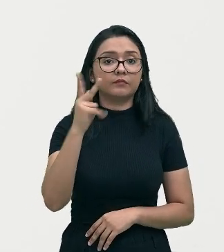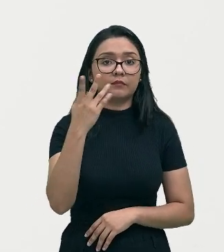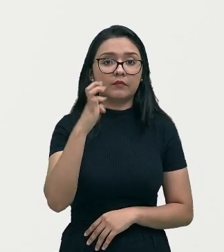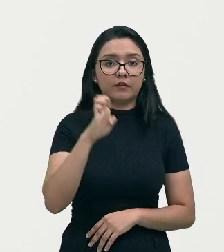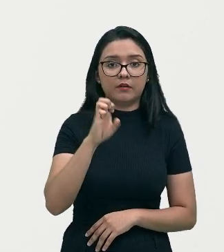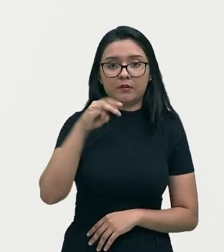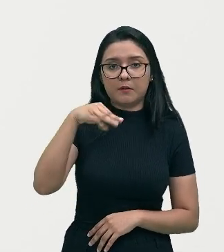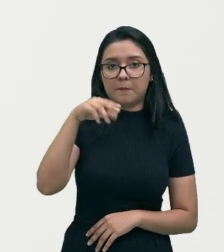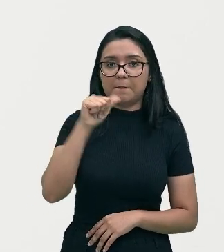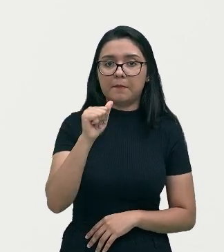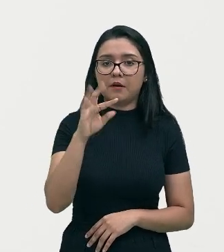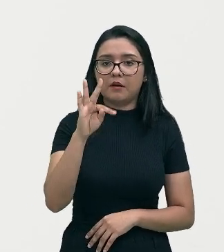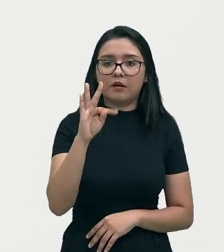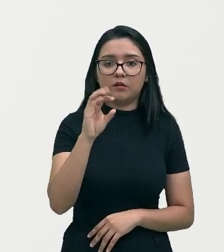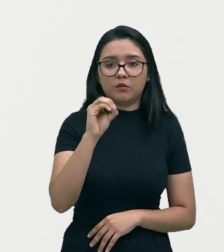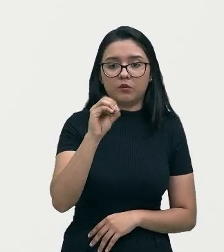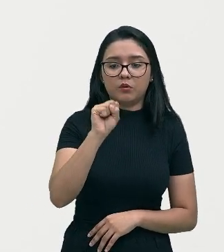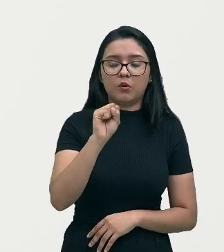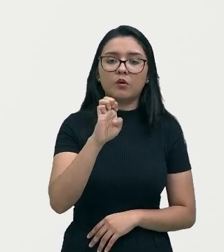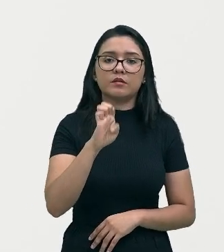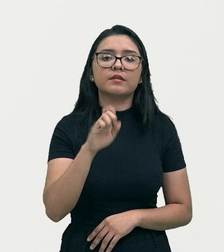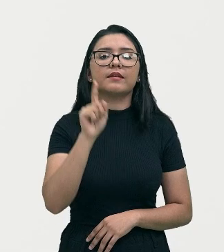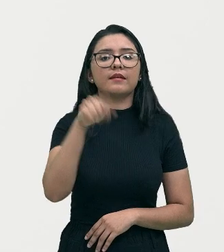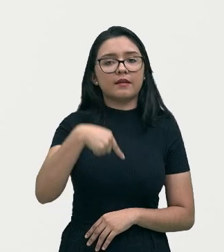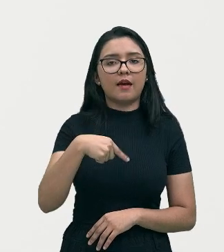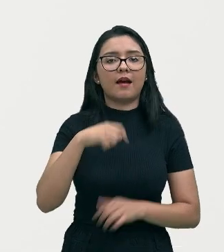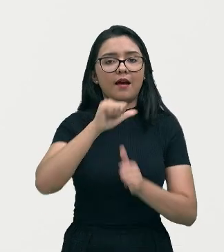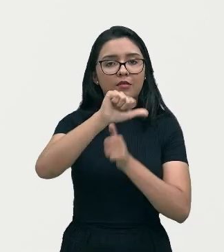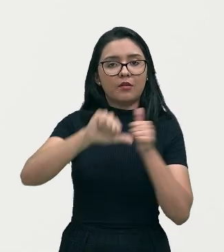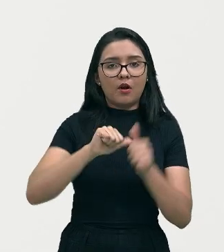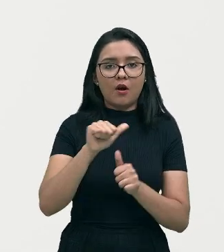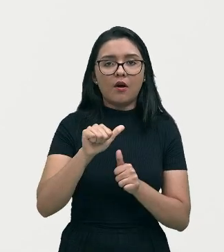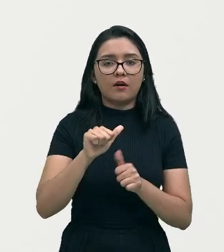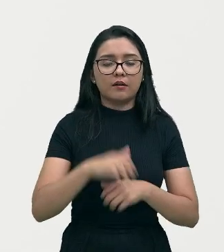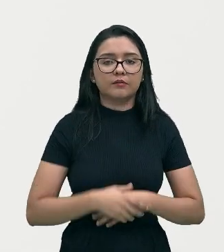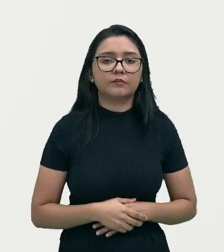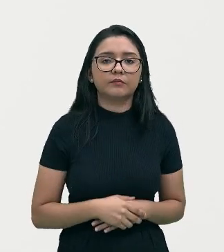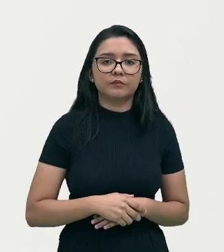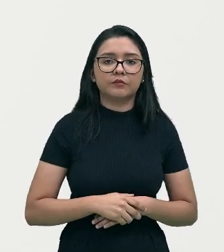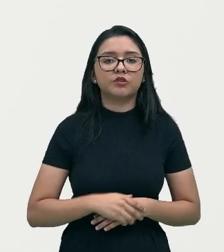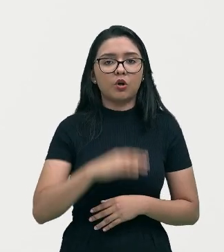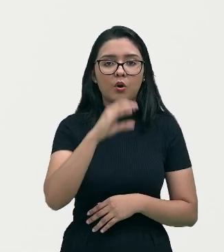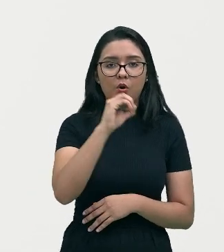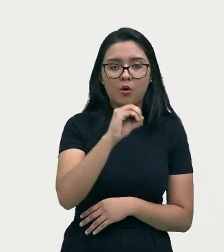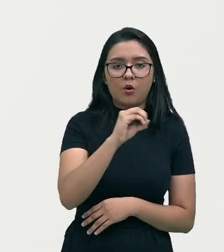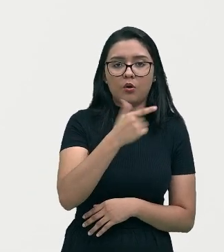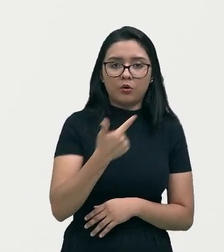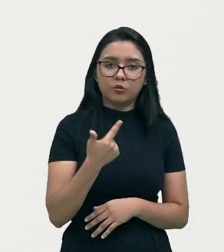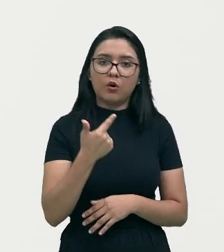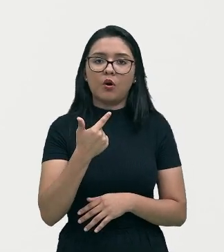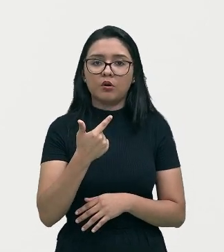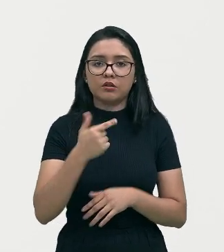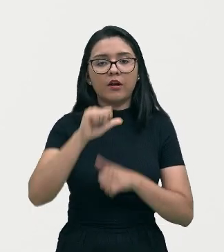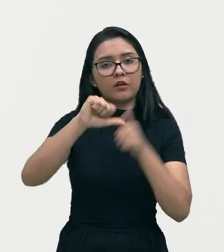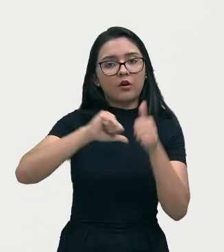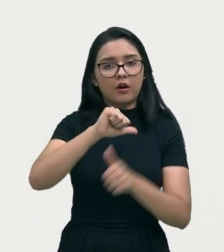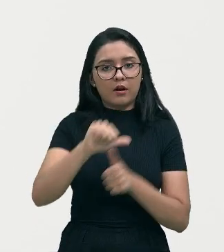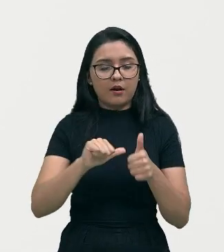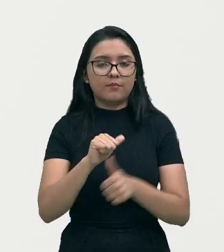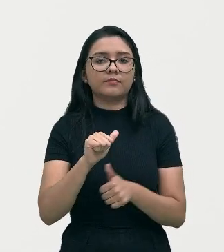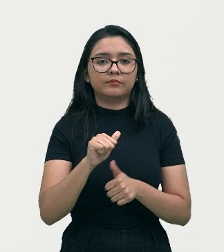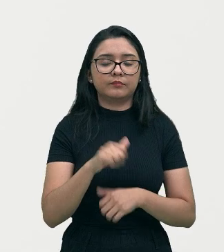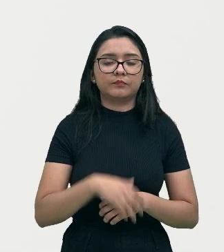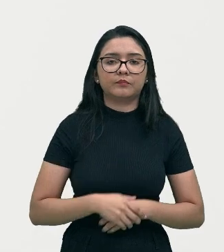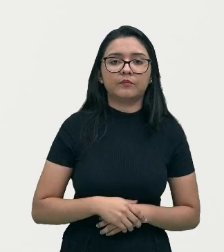Hematose, que é a troca gasosa, né? Então, ocorreu a troca gasosa, gás oxigênio foi liberado, o